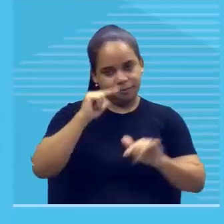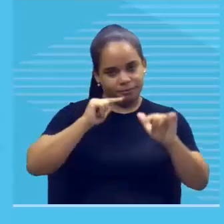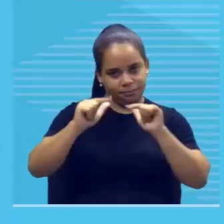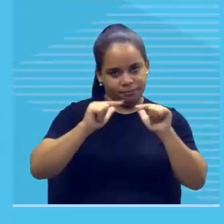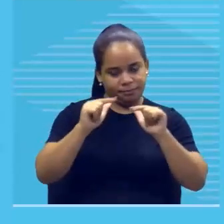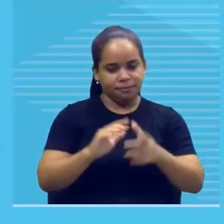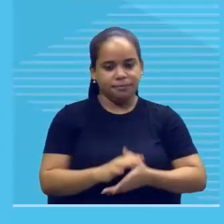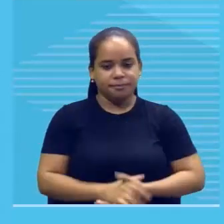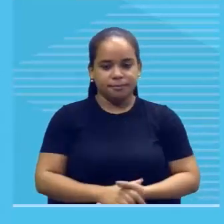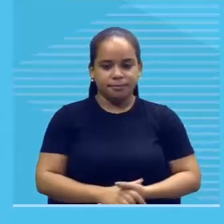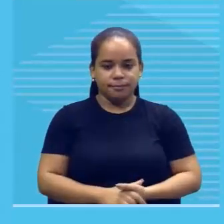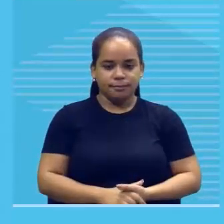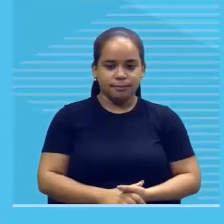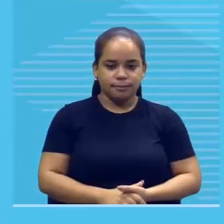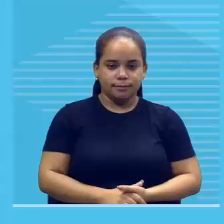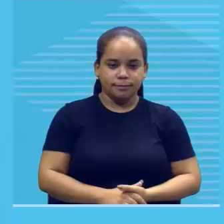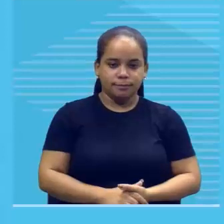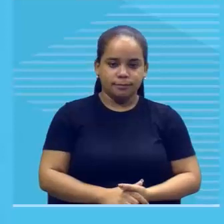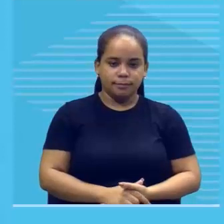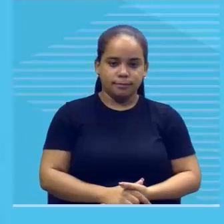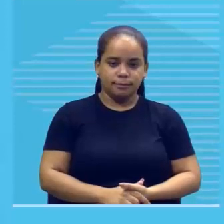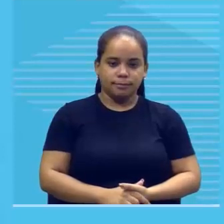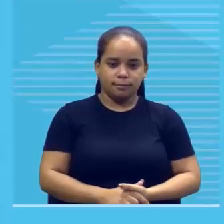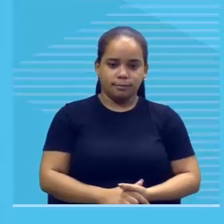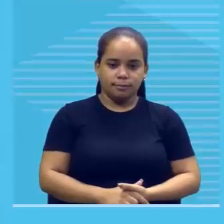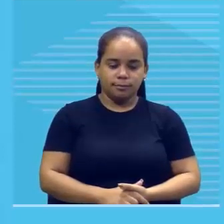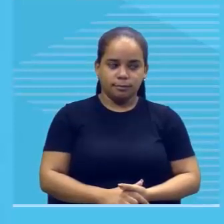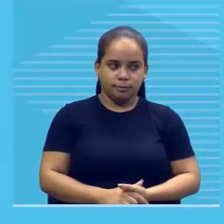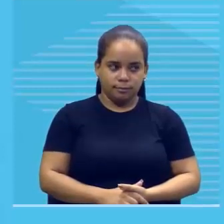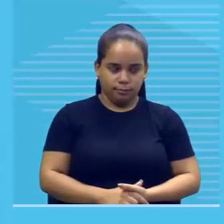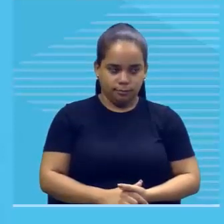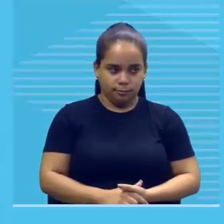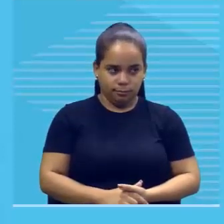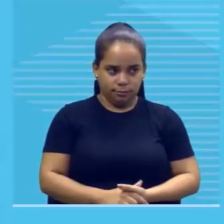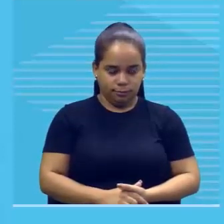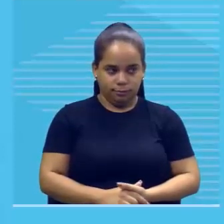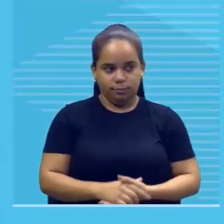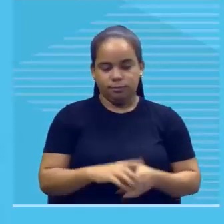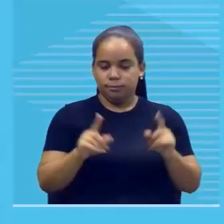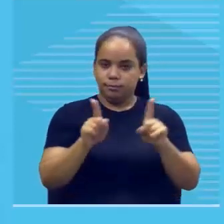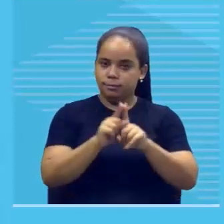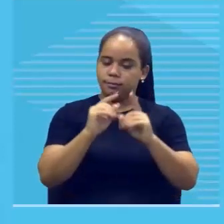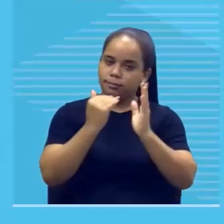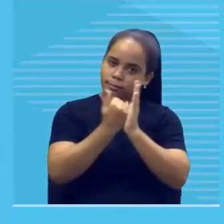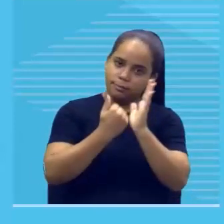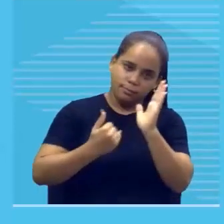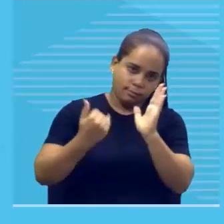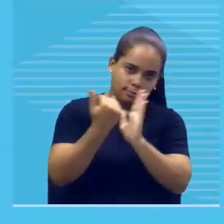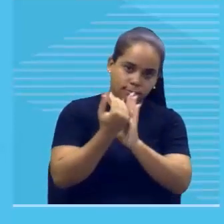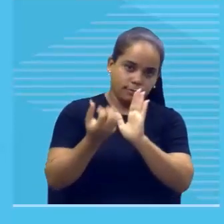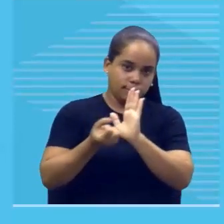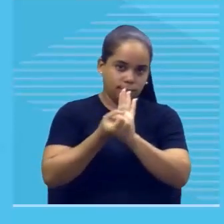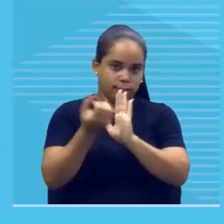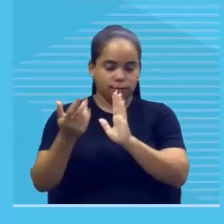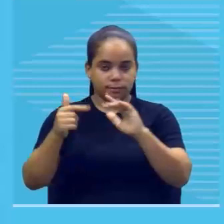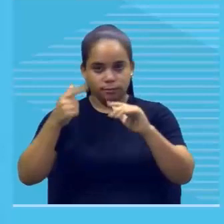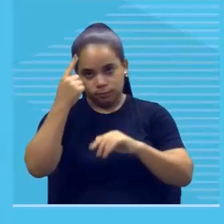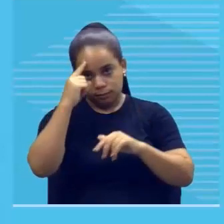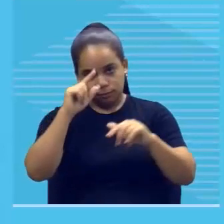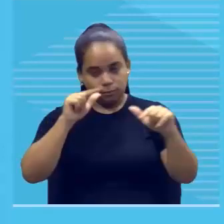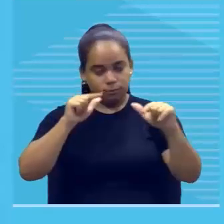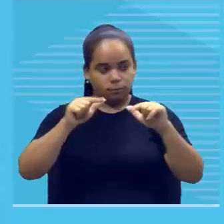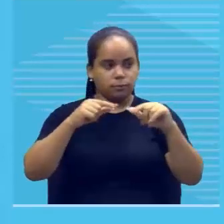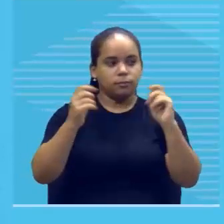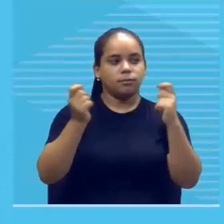e e eu vou como aumentar a quantidade de dias para construir um